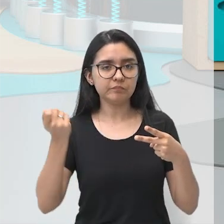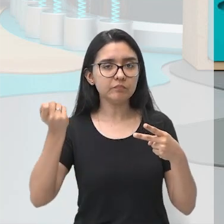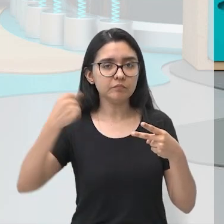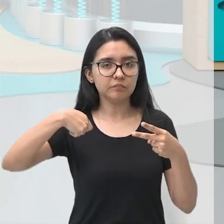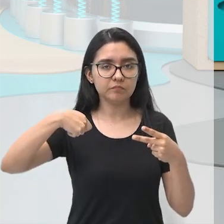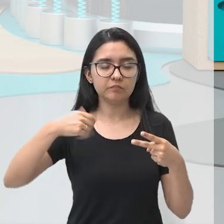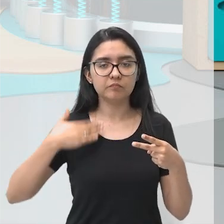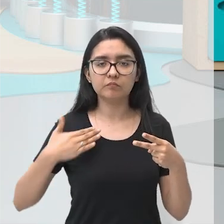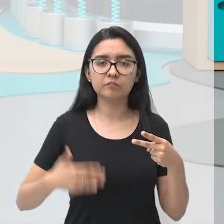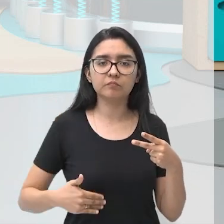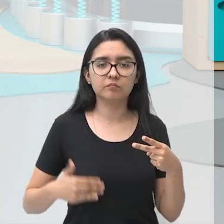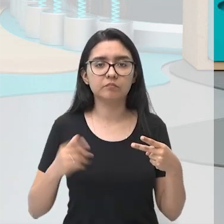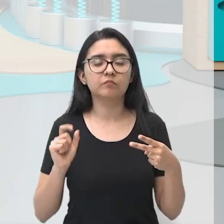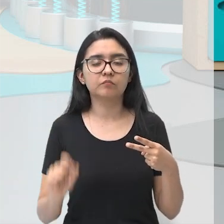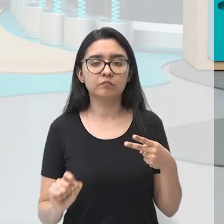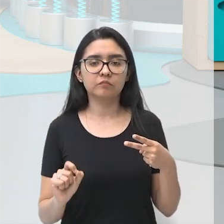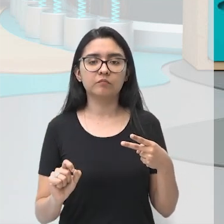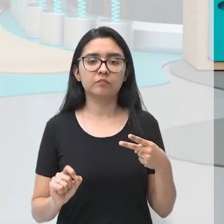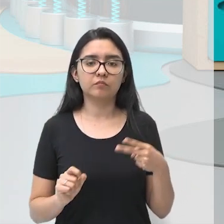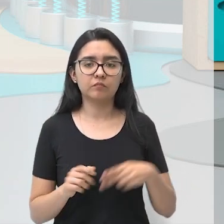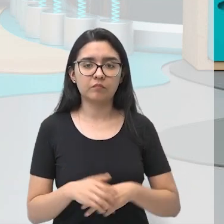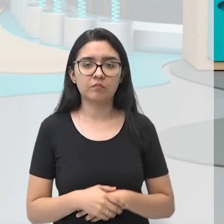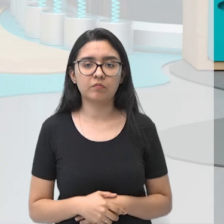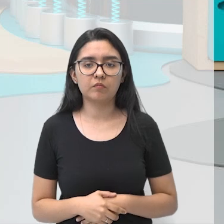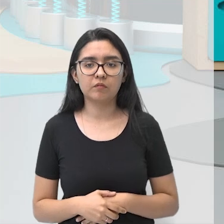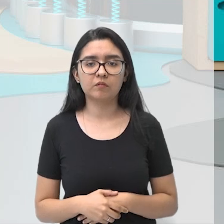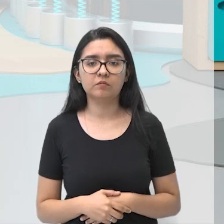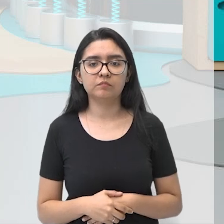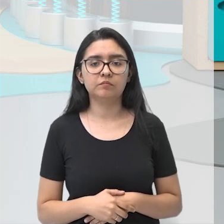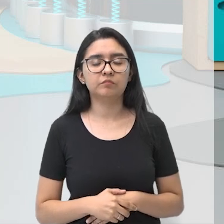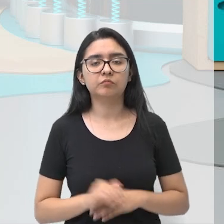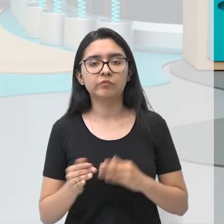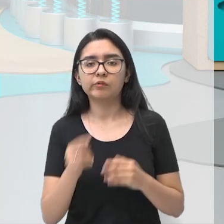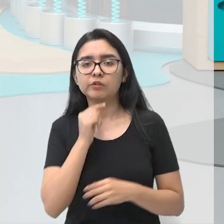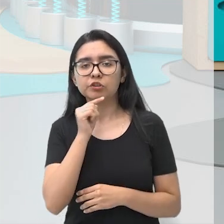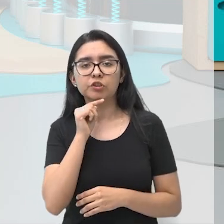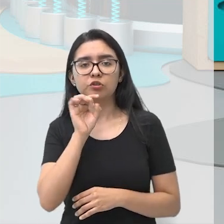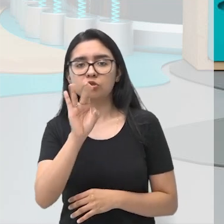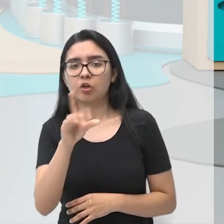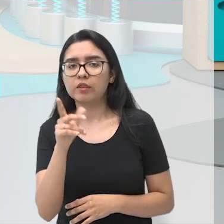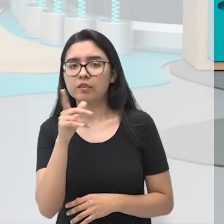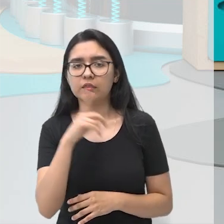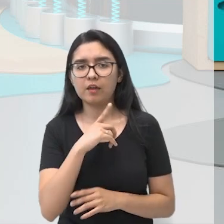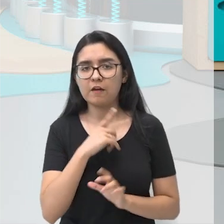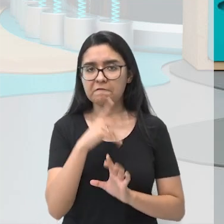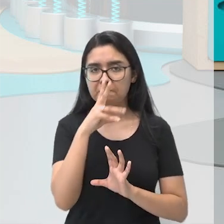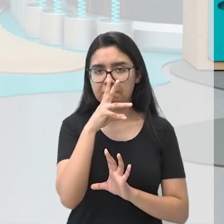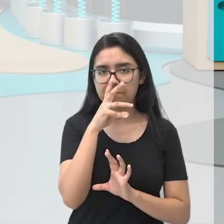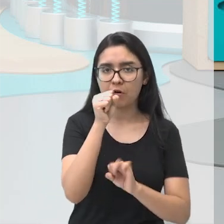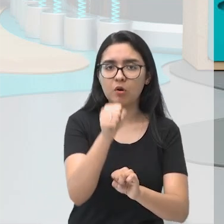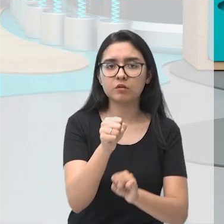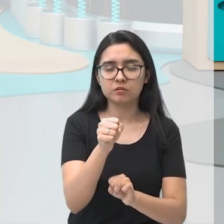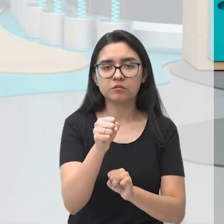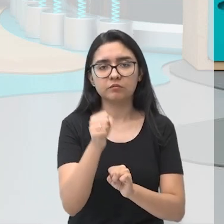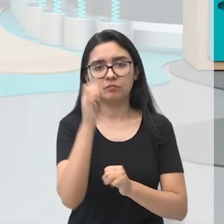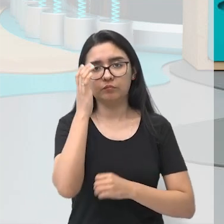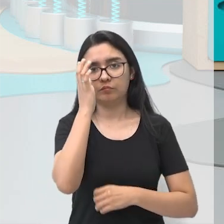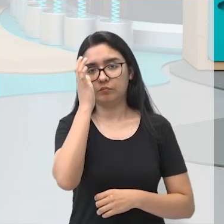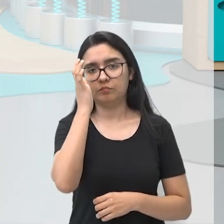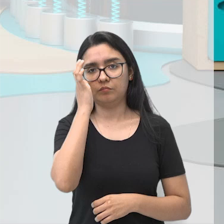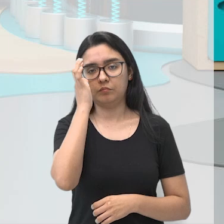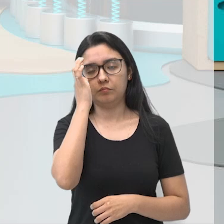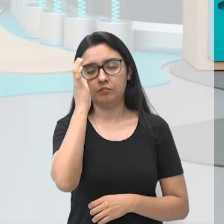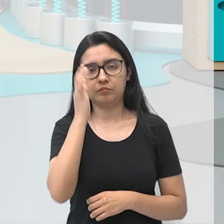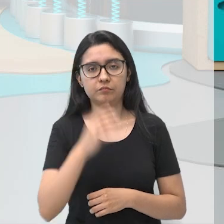fundamental, não vai valer de nada eu só ter a força, se eu tentar fazer uma atividade mais duradoura,